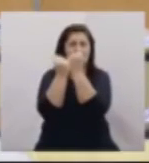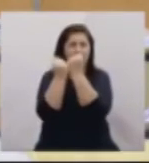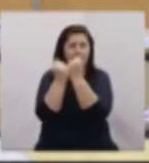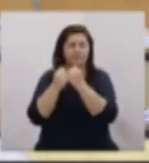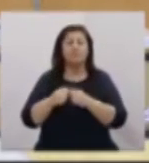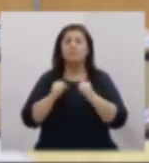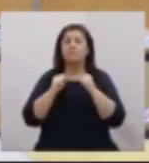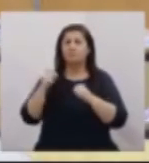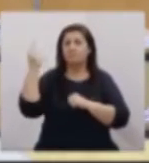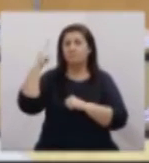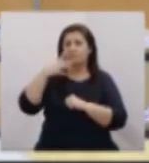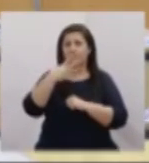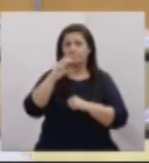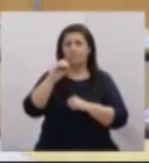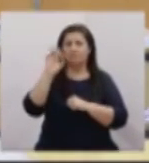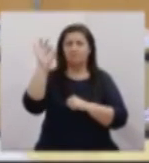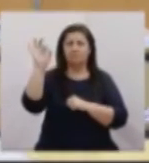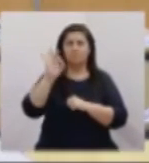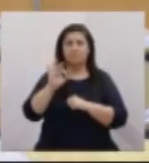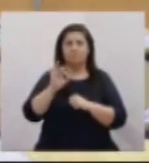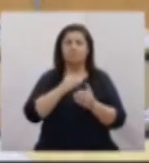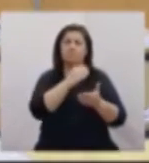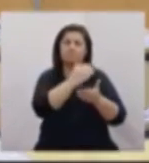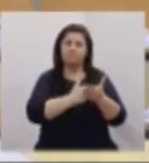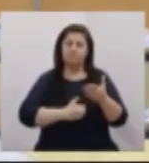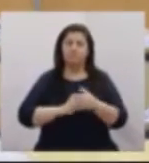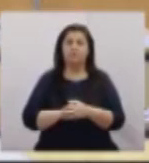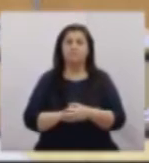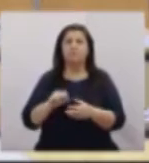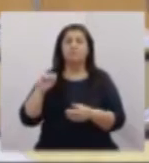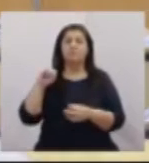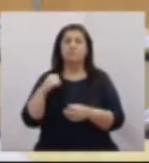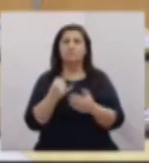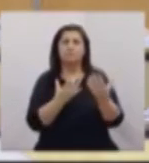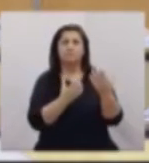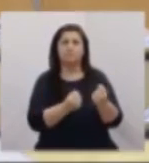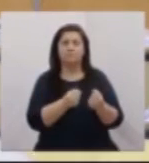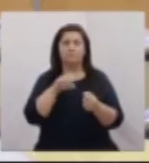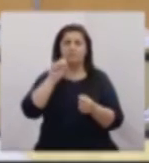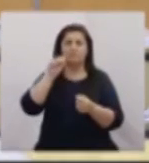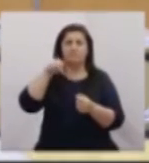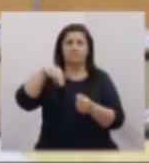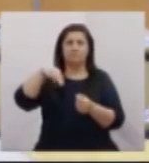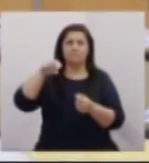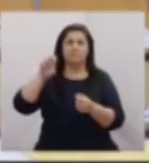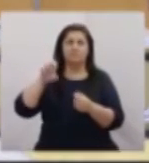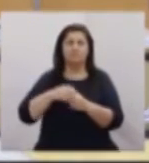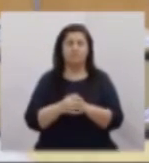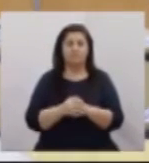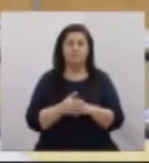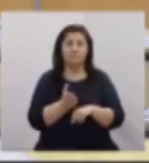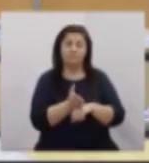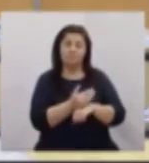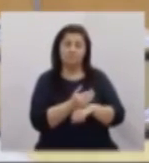de desconto, desde que o condutor tenha feito a adesão ao SNE anteriormente ao